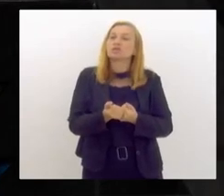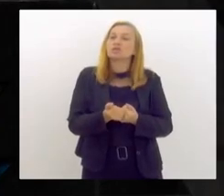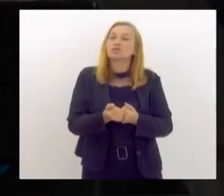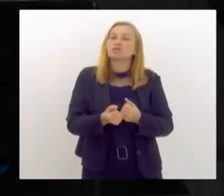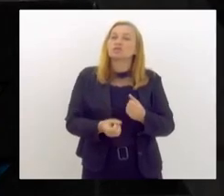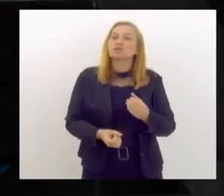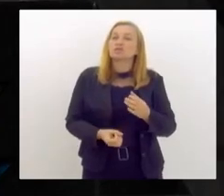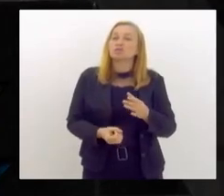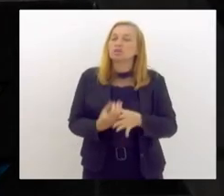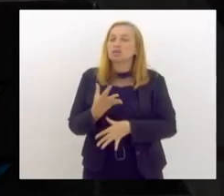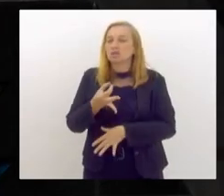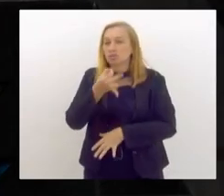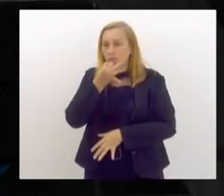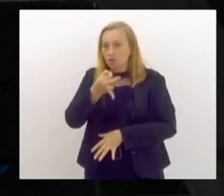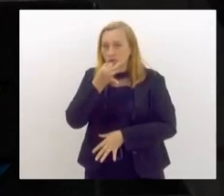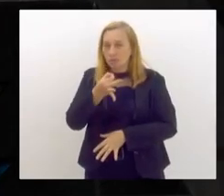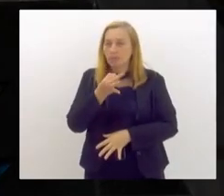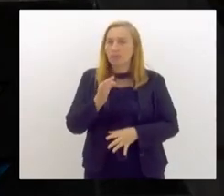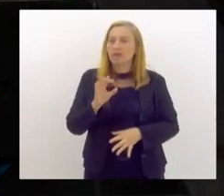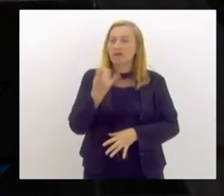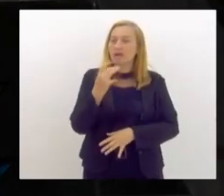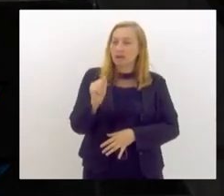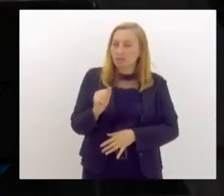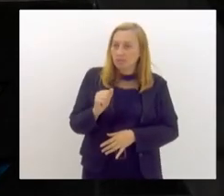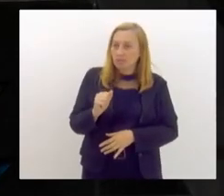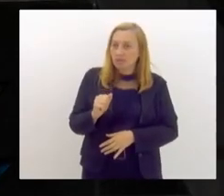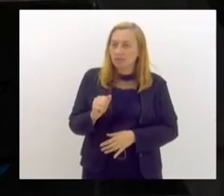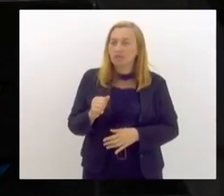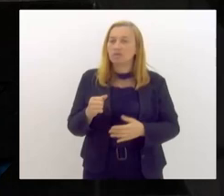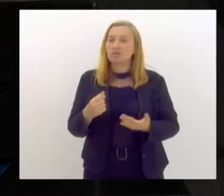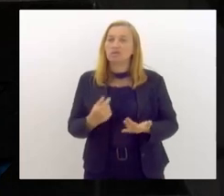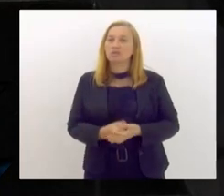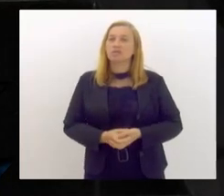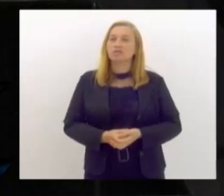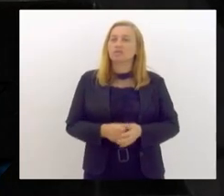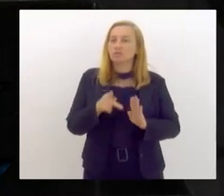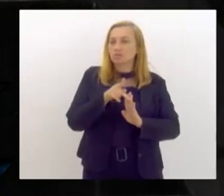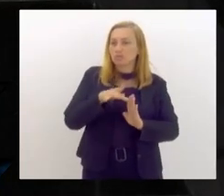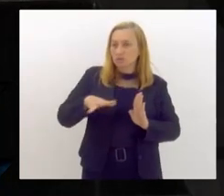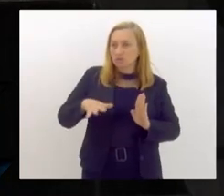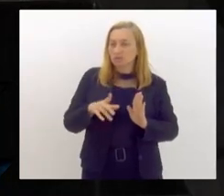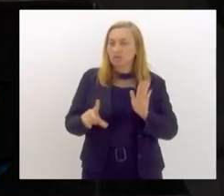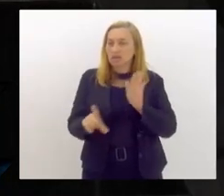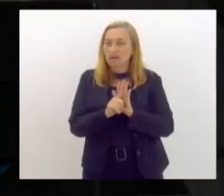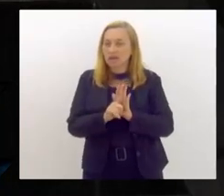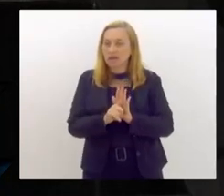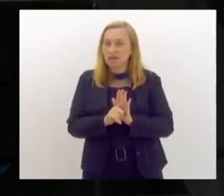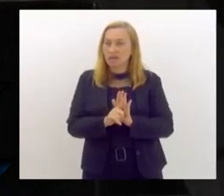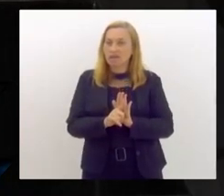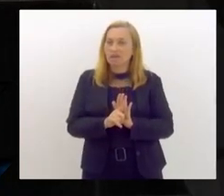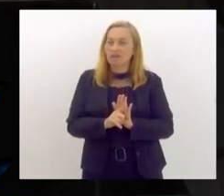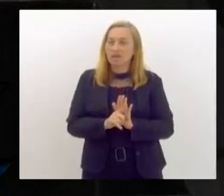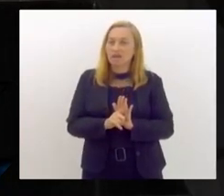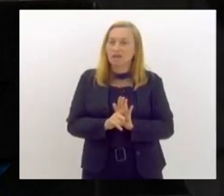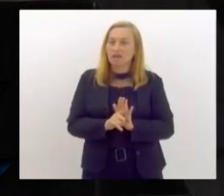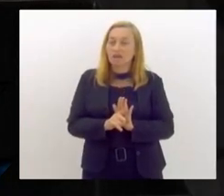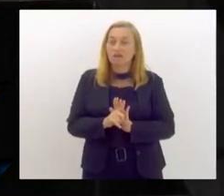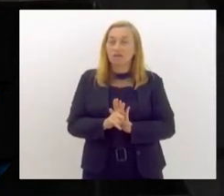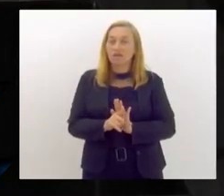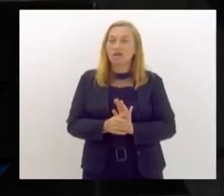formadores de opinião, lançamos uma campanha que culminou no protocolo da lei que